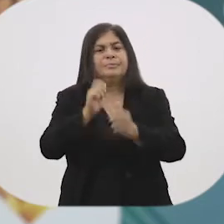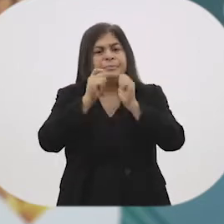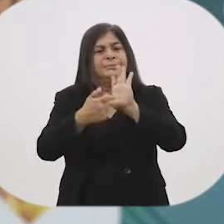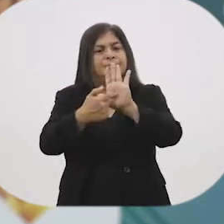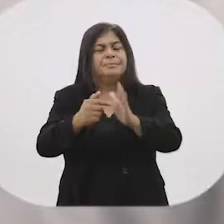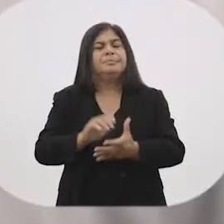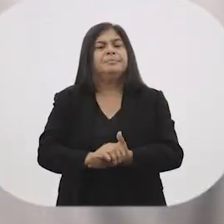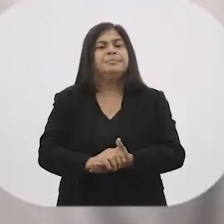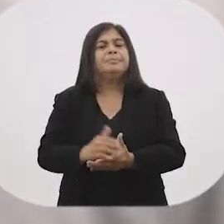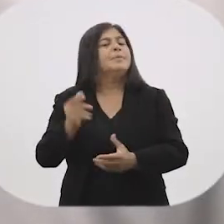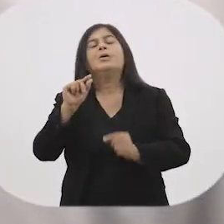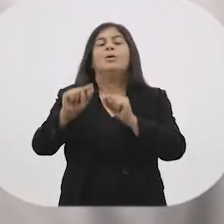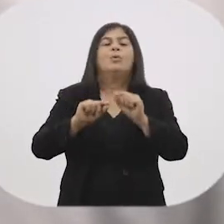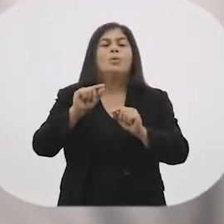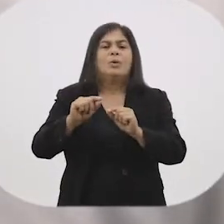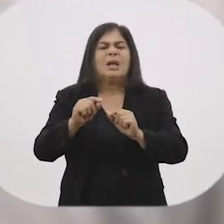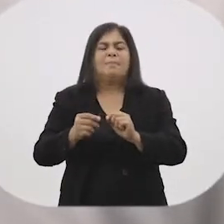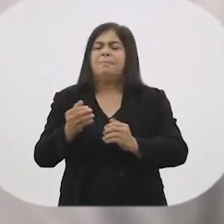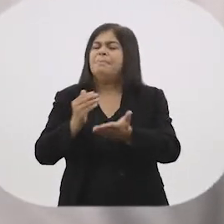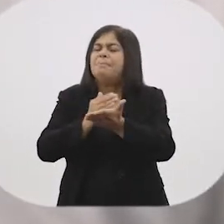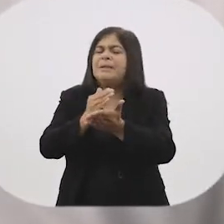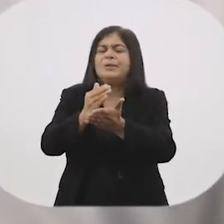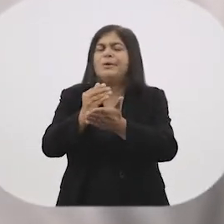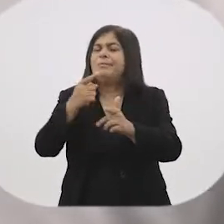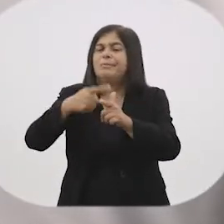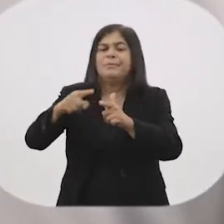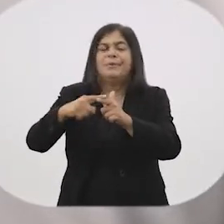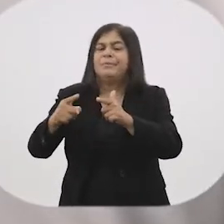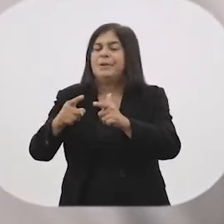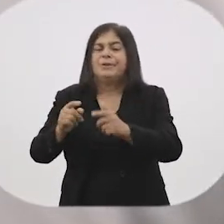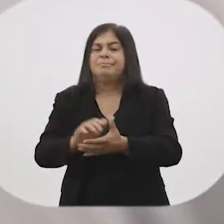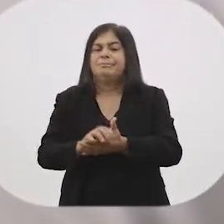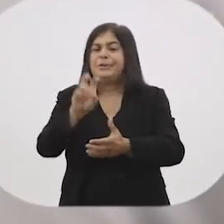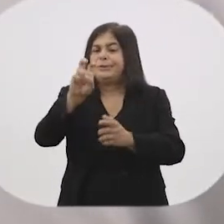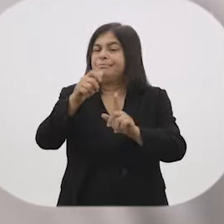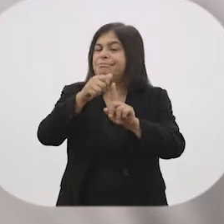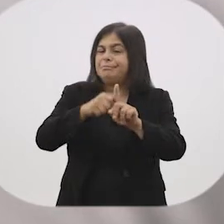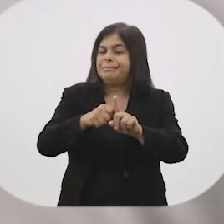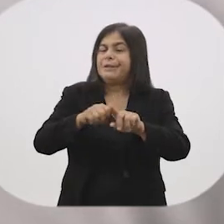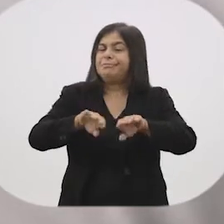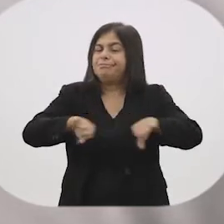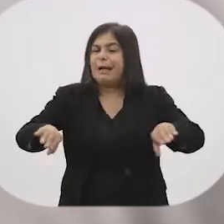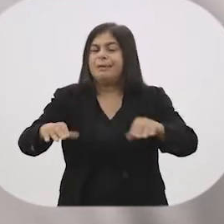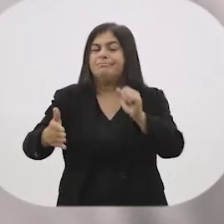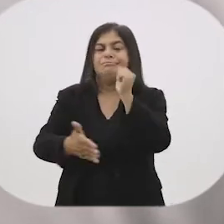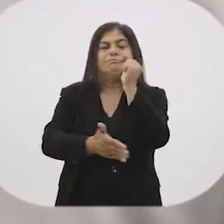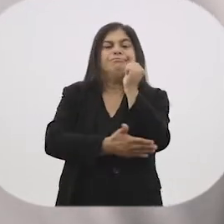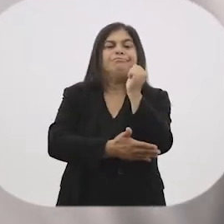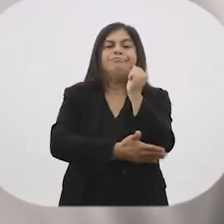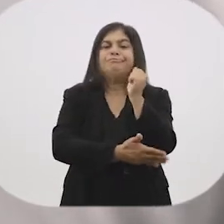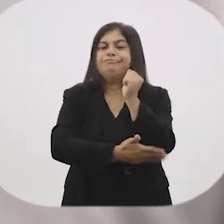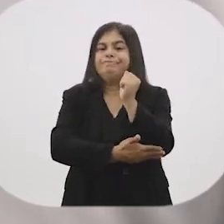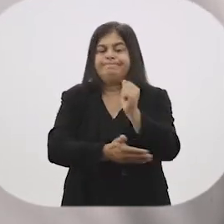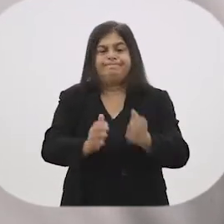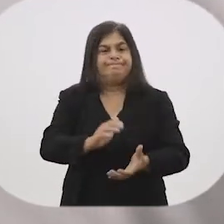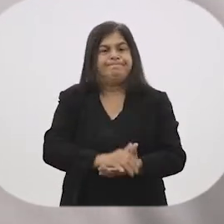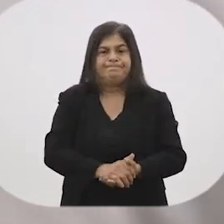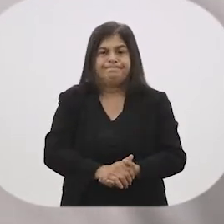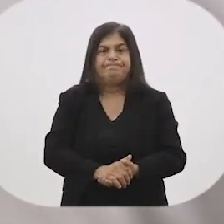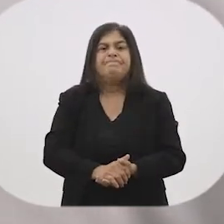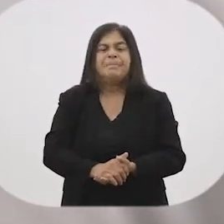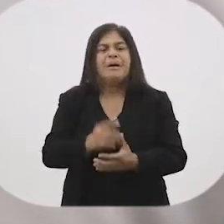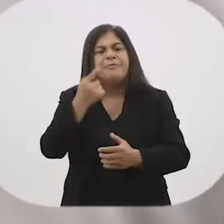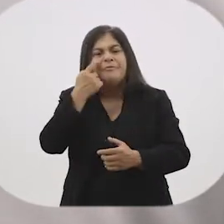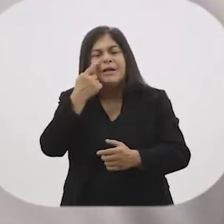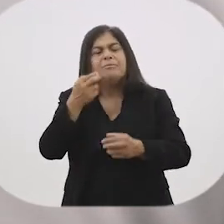a seguir tudo surgiu através de ciúme a gente tava cinco meses separados e nesses cinco meses separado